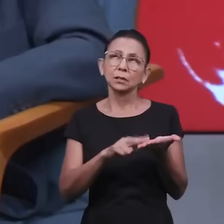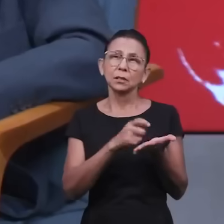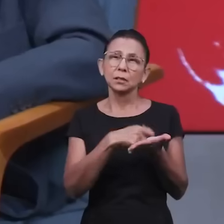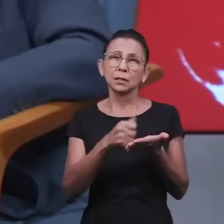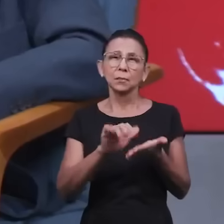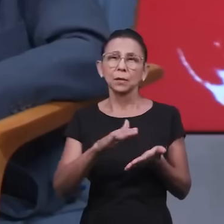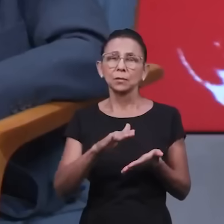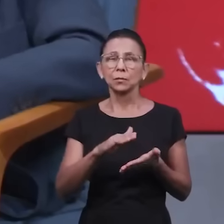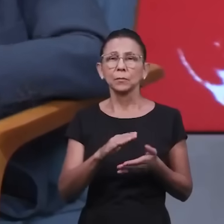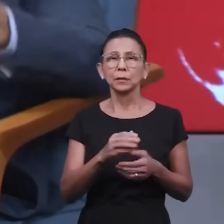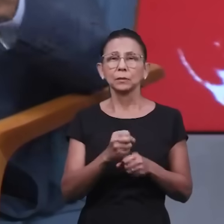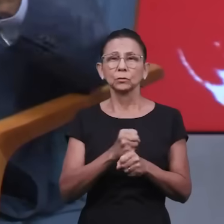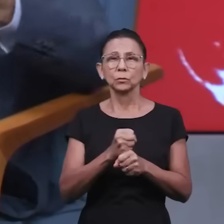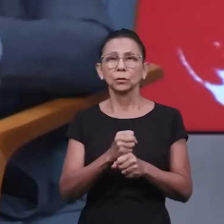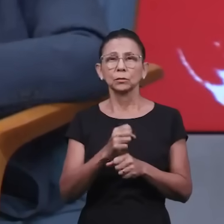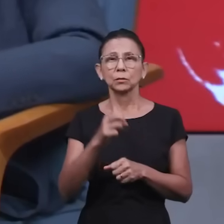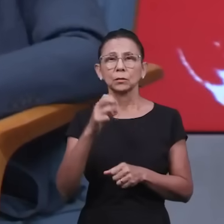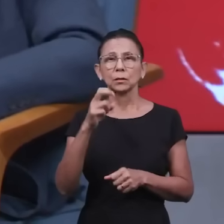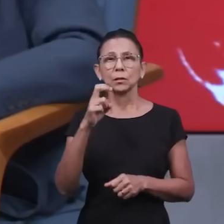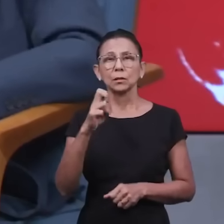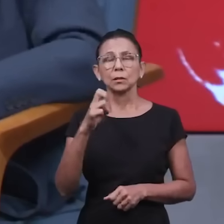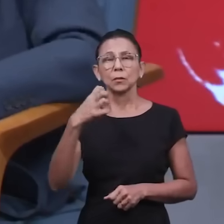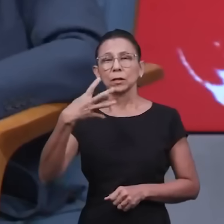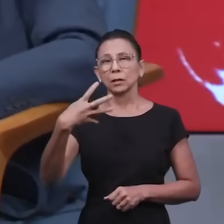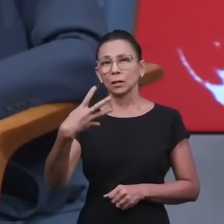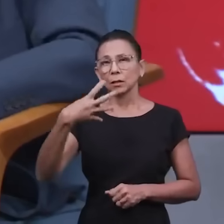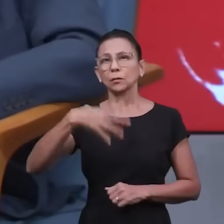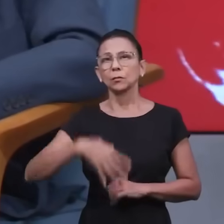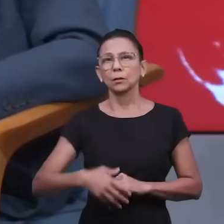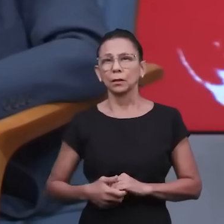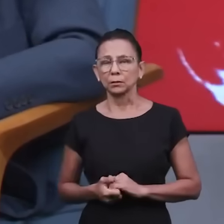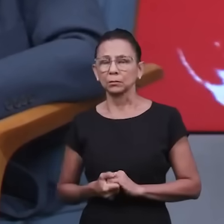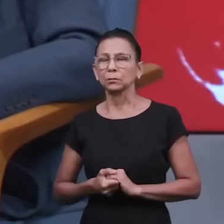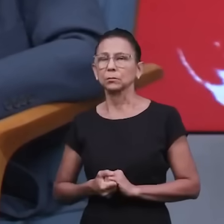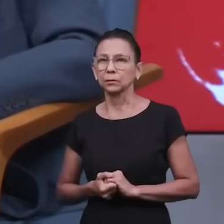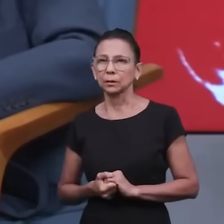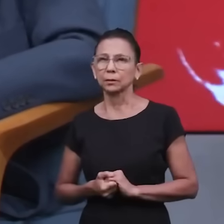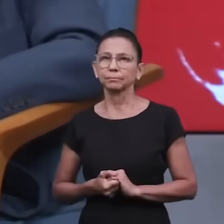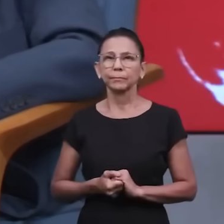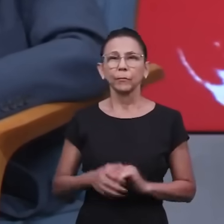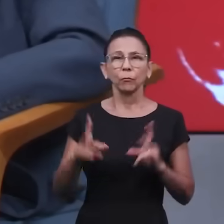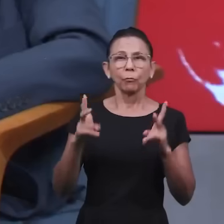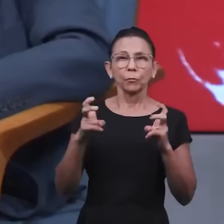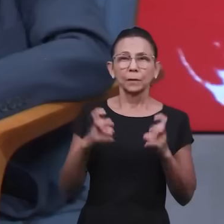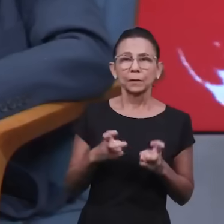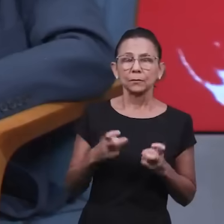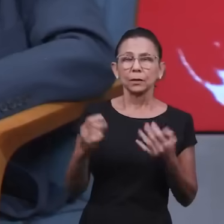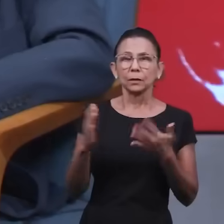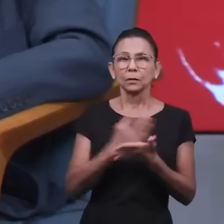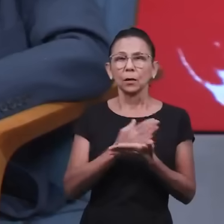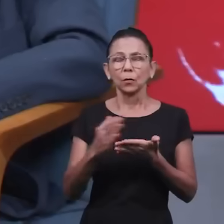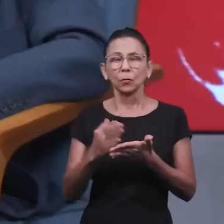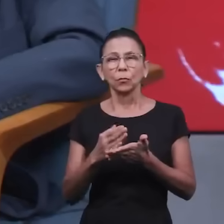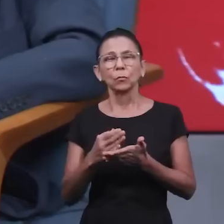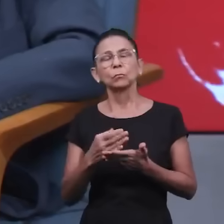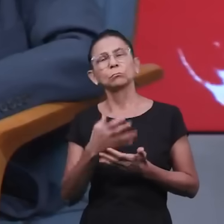mais ou menos no ano 54, depois do Concílio de Jerusalém, segundo alguns historiadores.